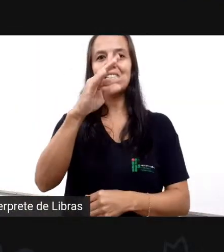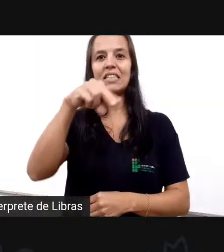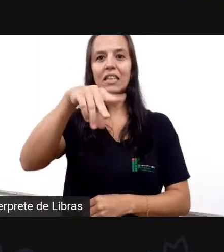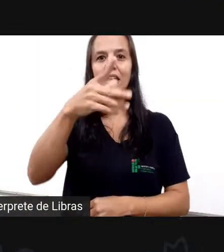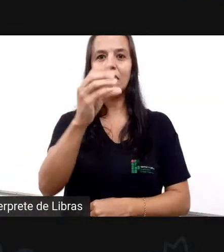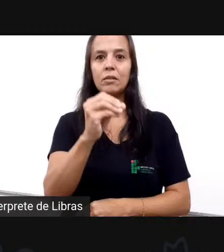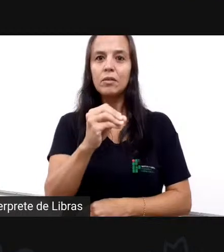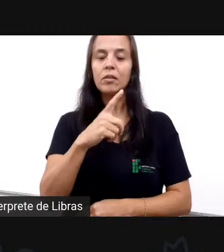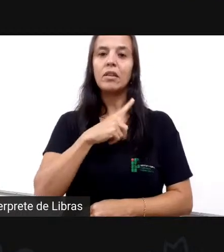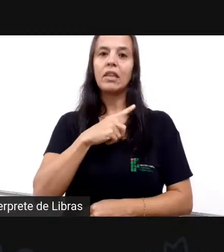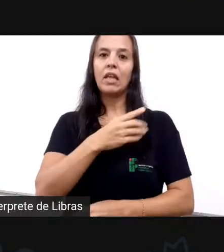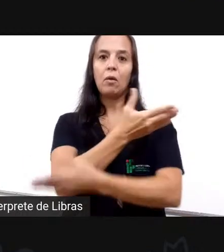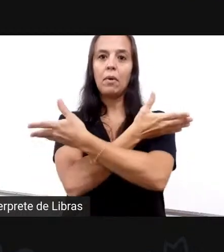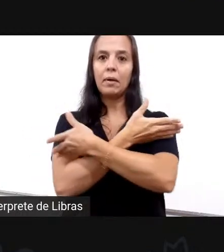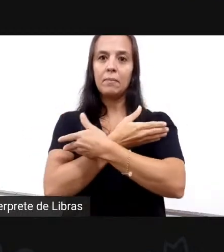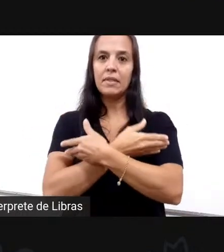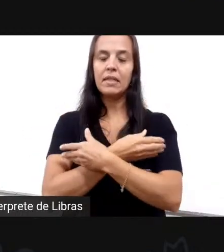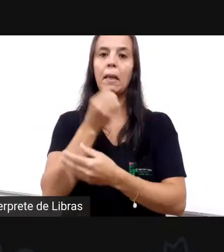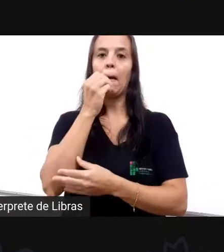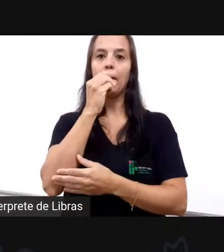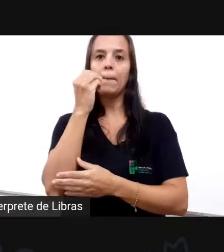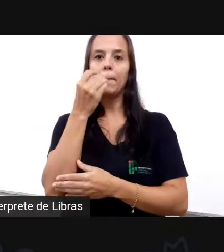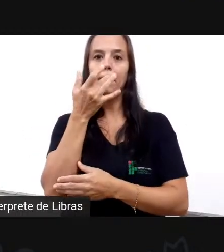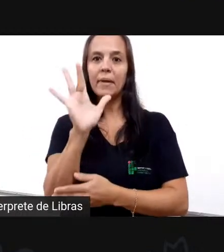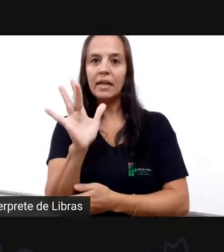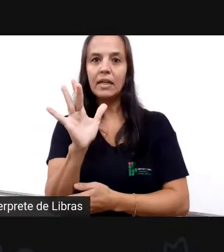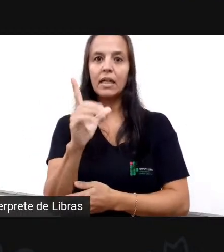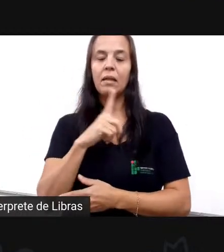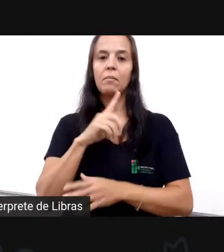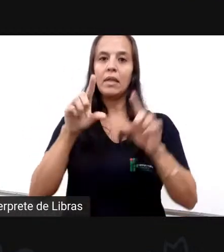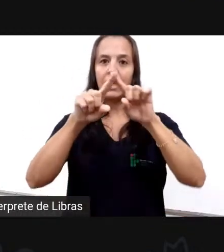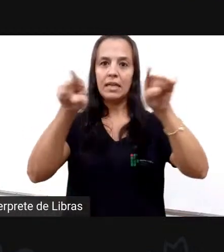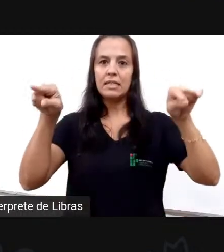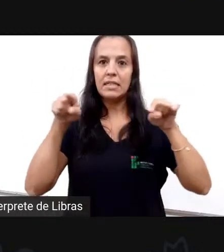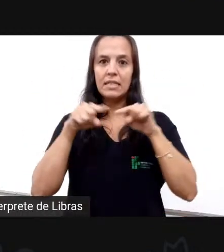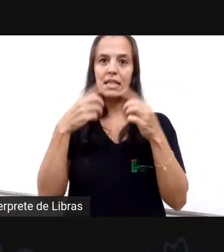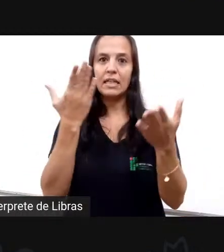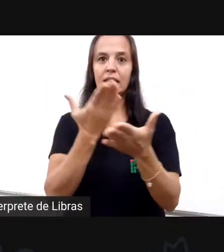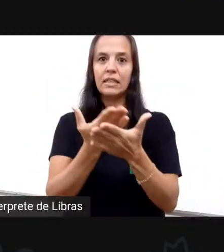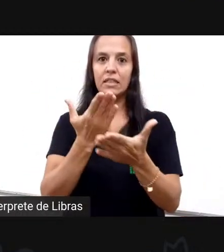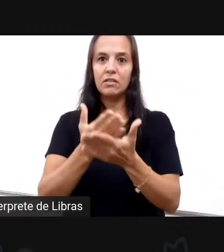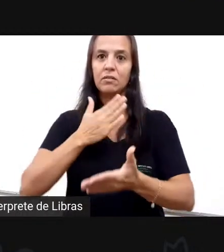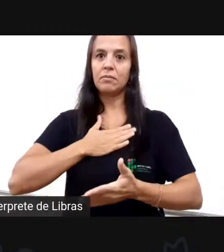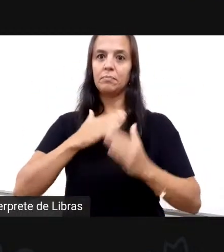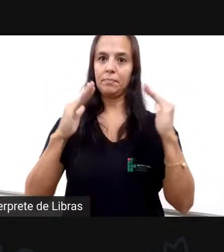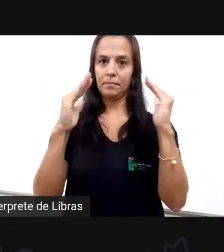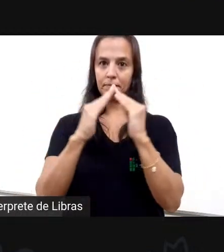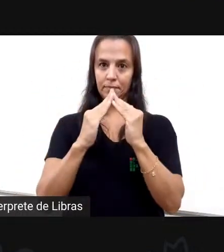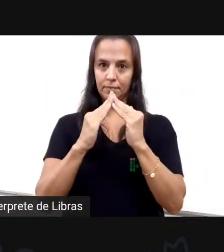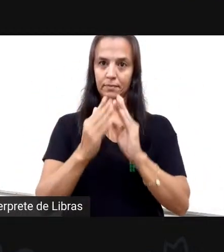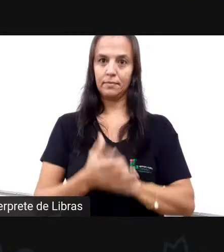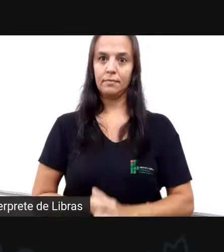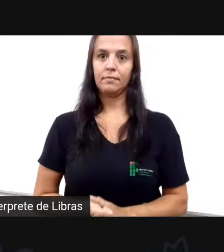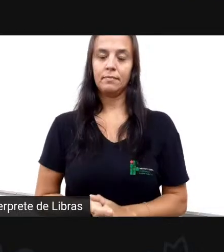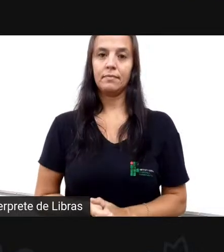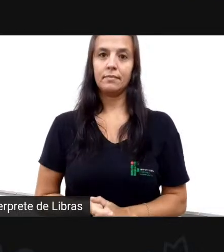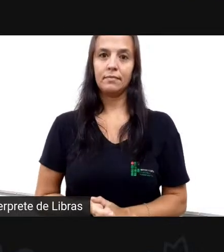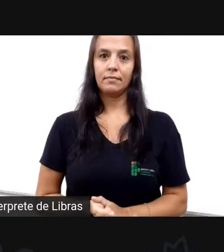uma blusa branca e me encontro em uma sala de estudos na minha casa. Bom,